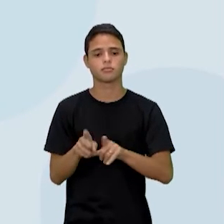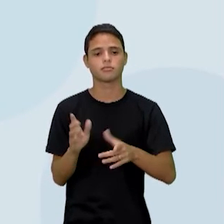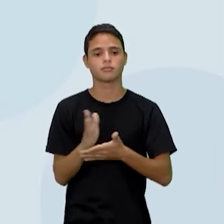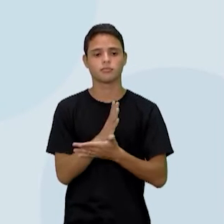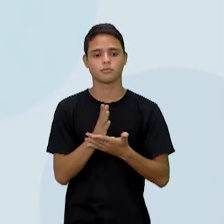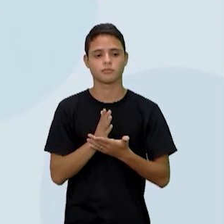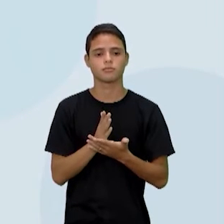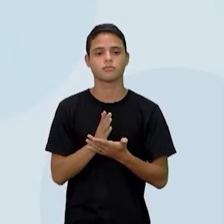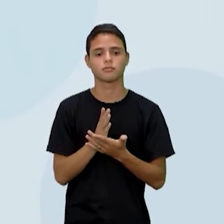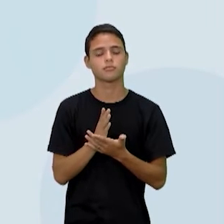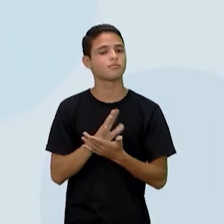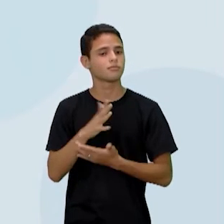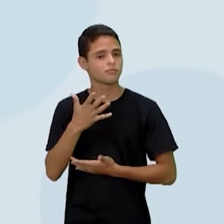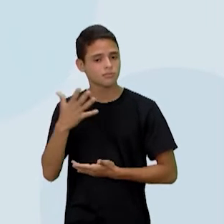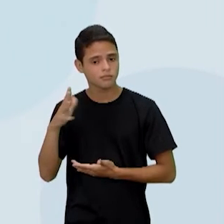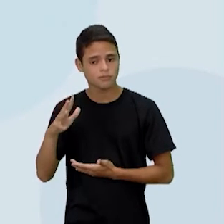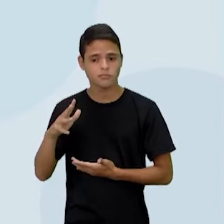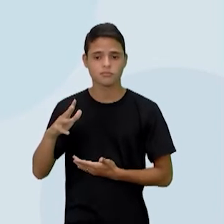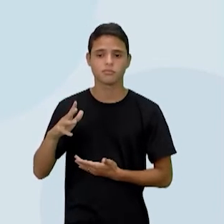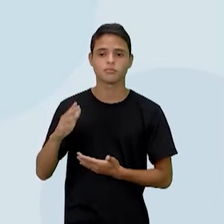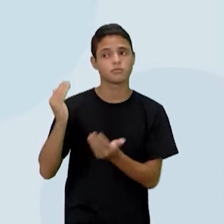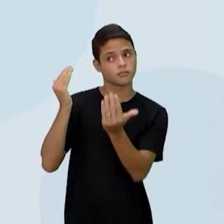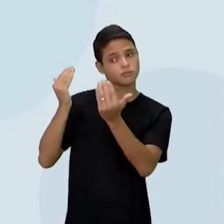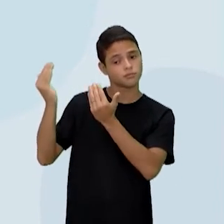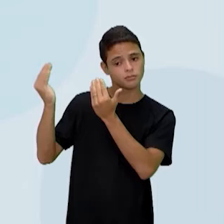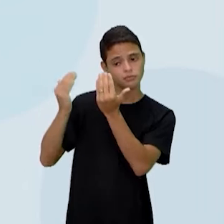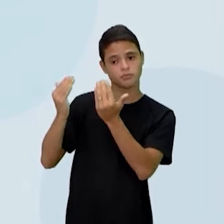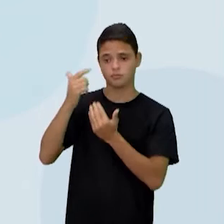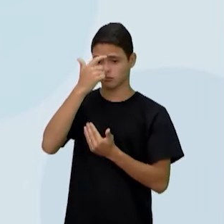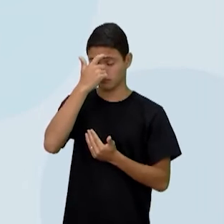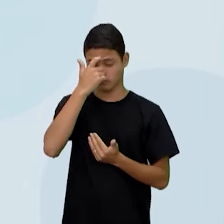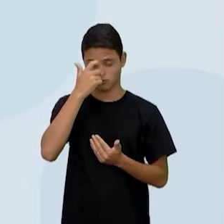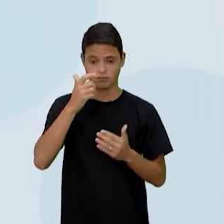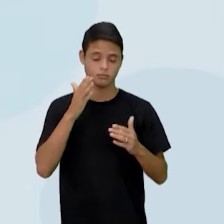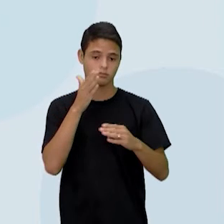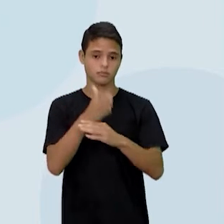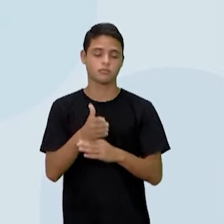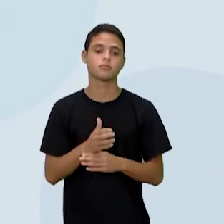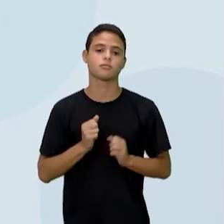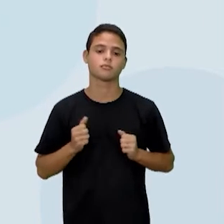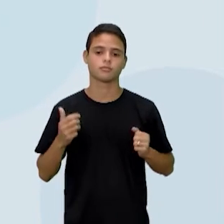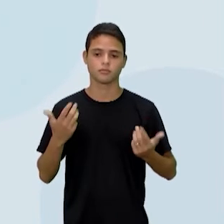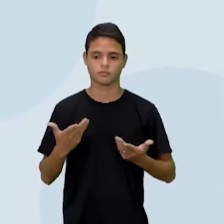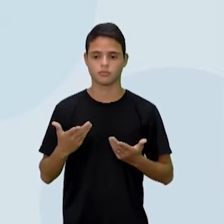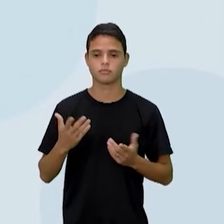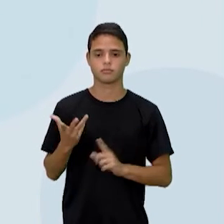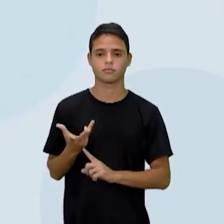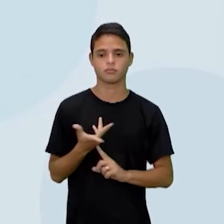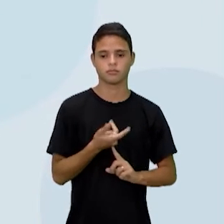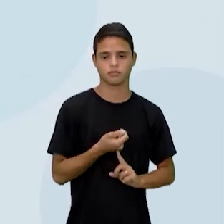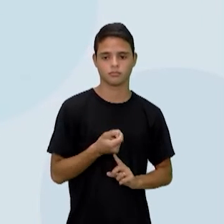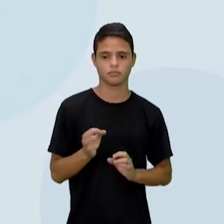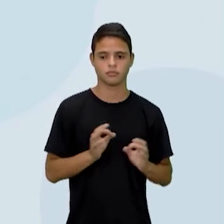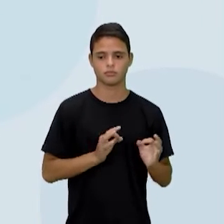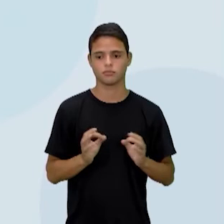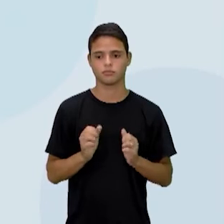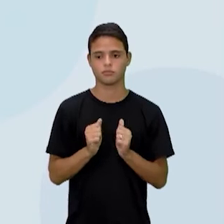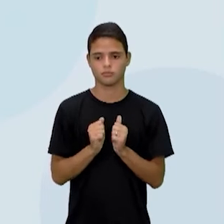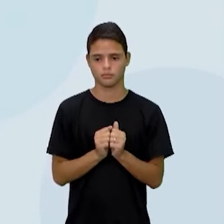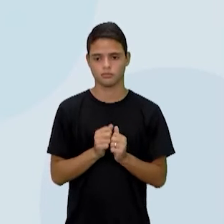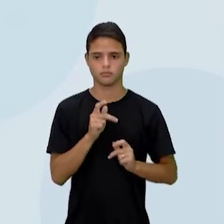meio terapêutica aí, muitas vezes, surge nessas intervenções artísticas, né, realizadas aí junto à população,